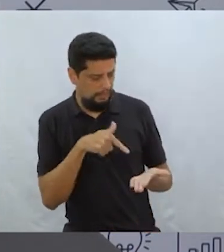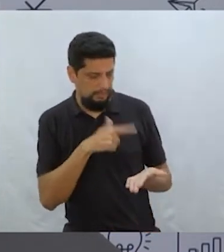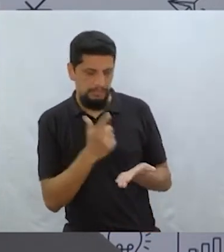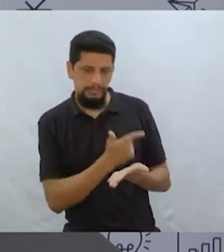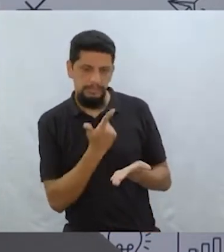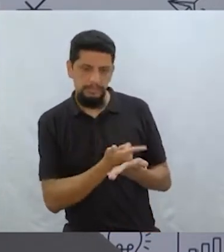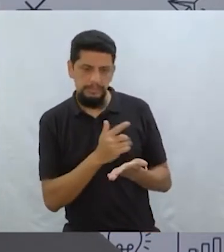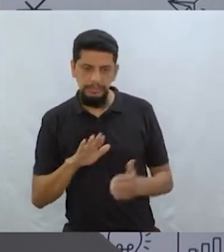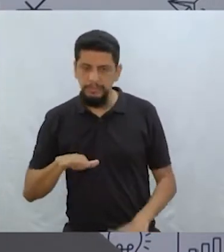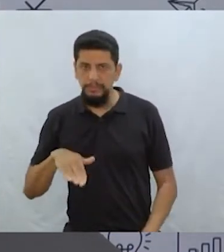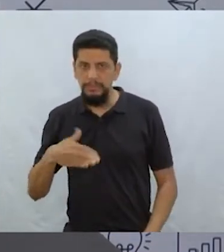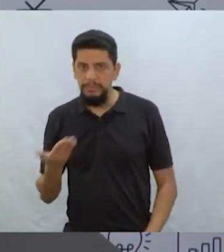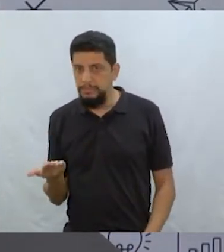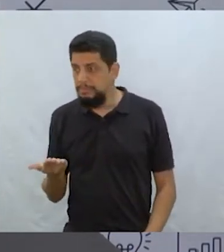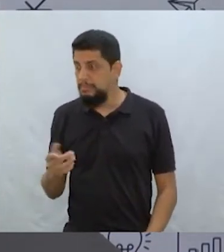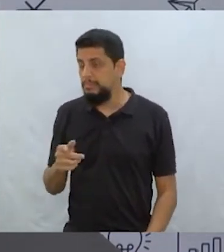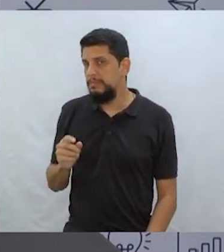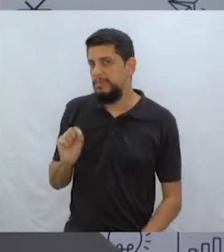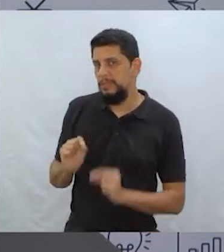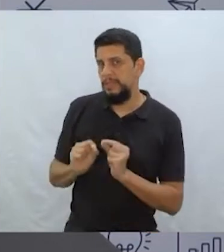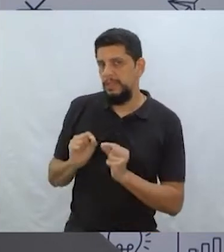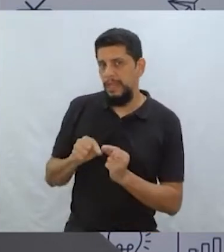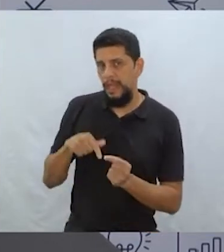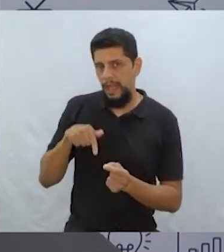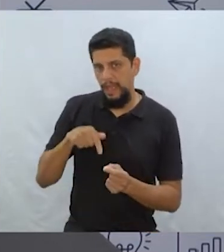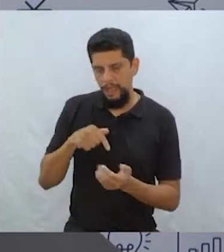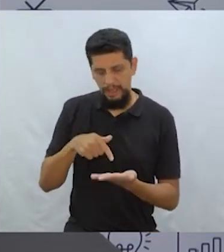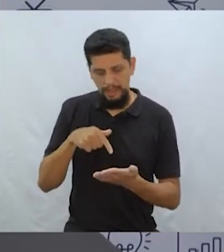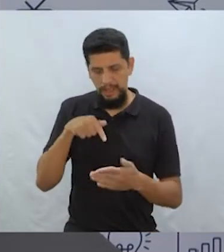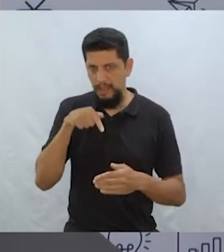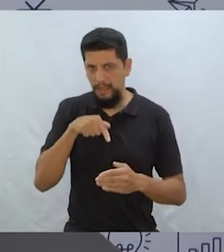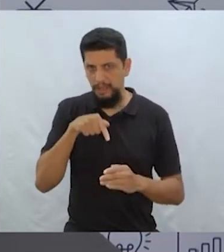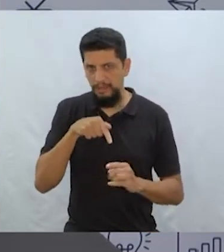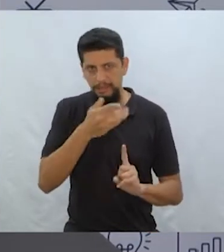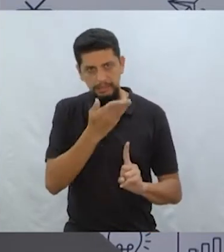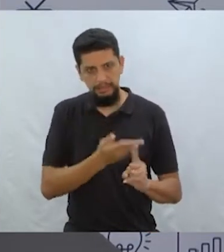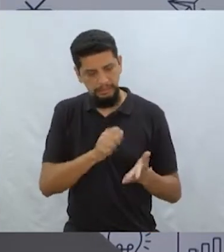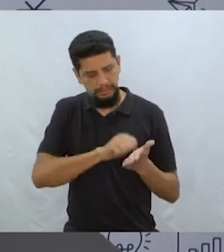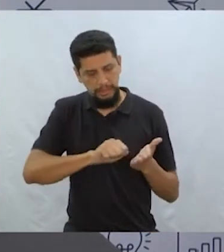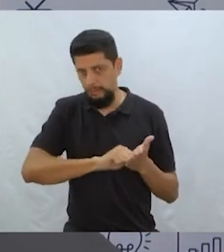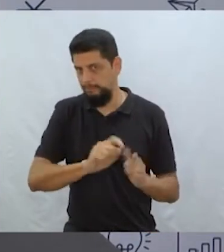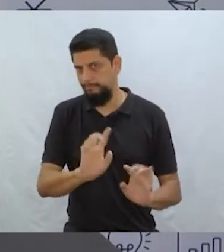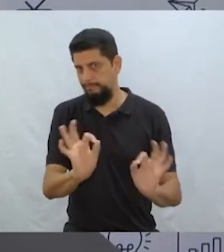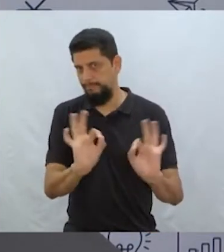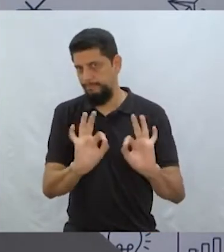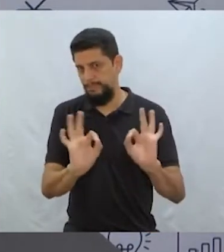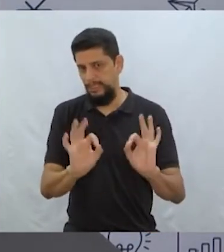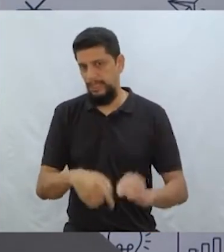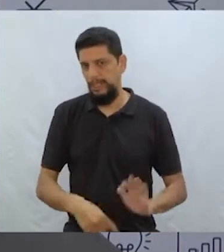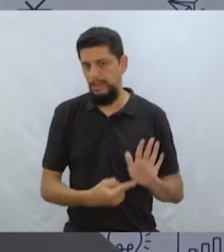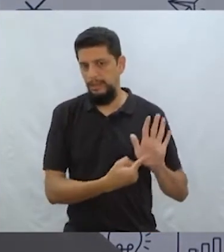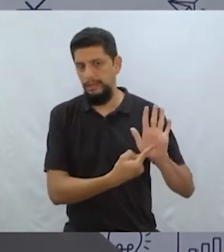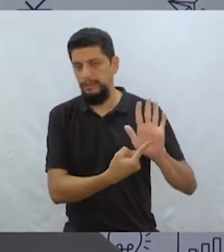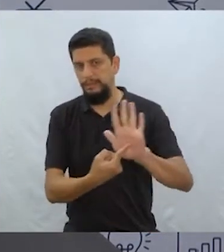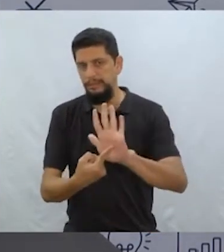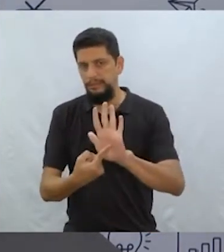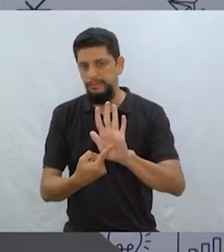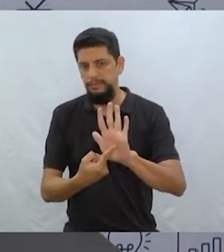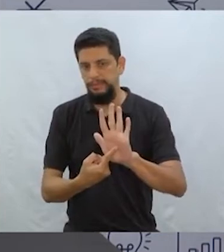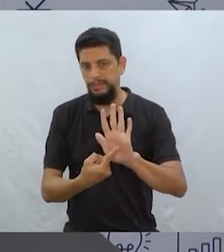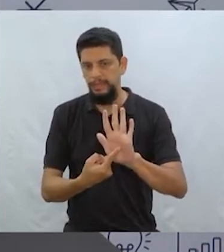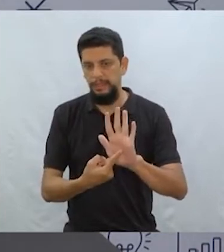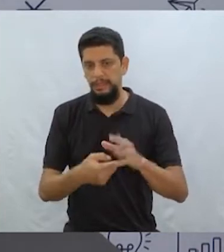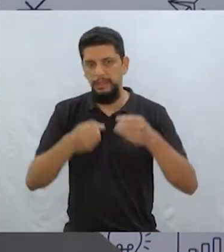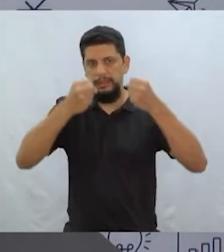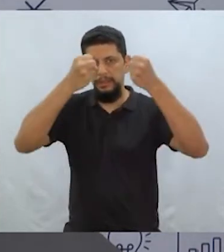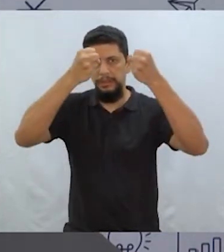grande que tá aí do seu lado tô vendo que tem um livro grande do seu lado foi ela também que escreveu não esse livro aqui eu trouxe somente para ilustrar porque